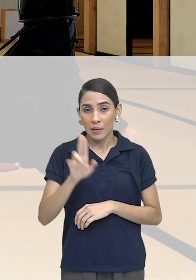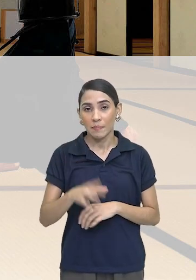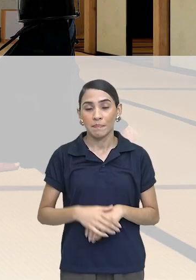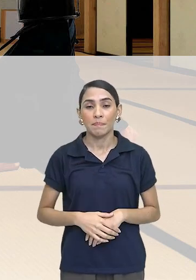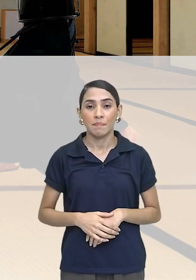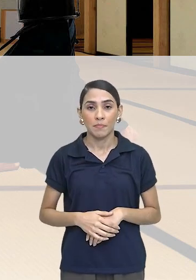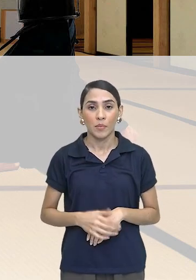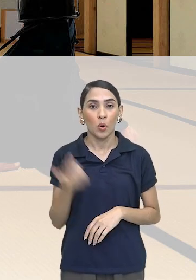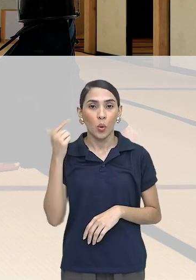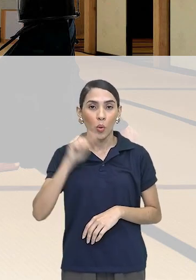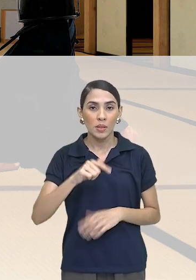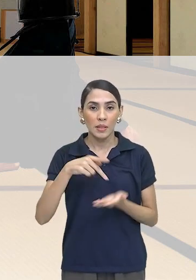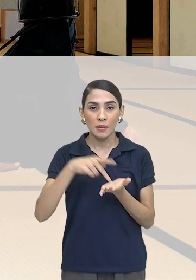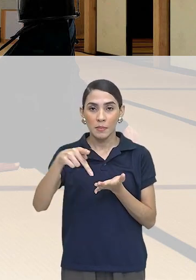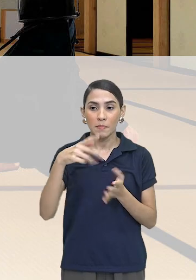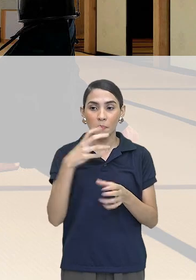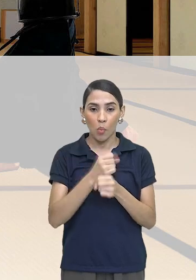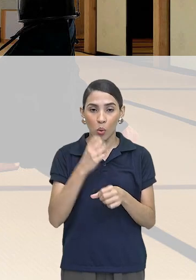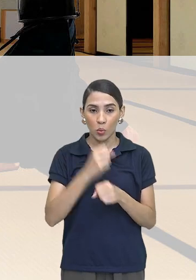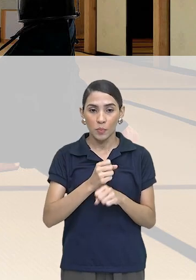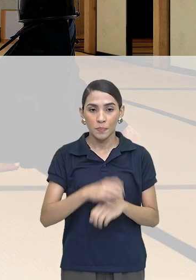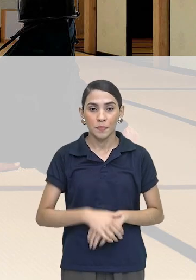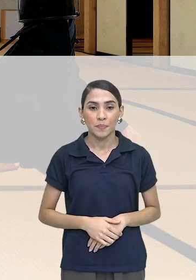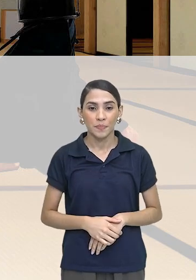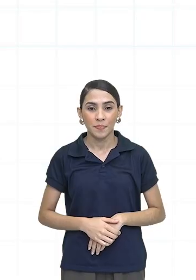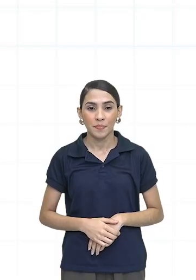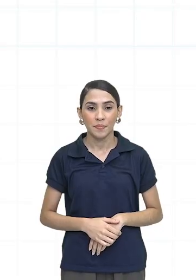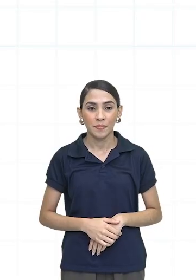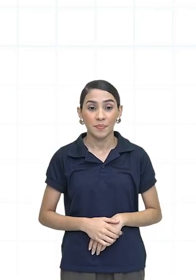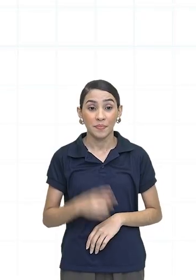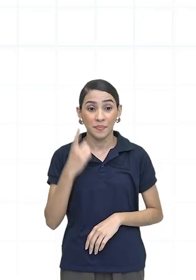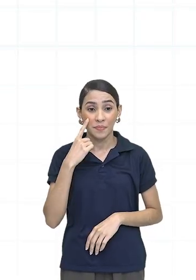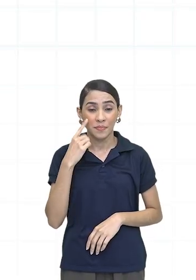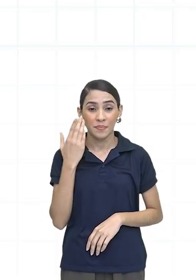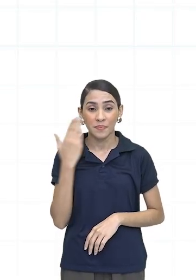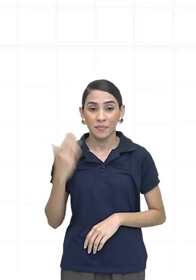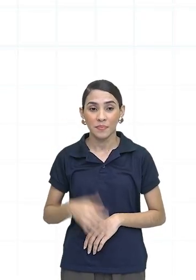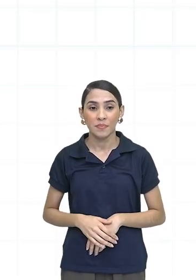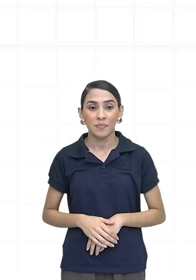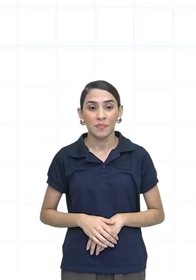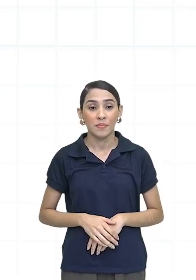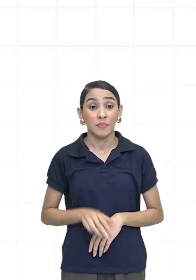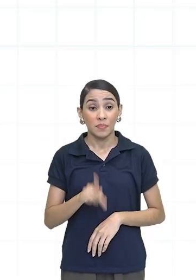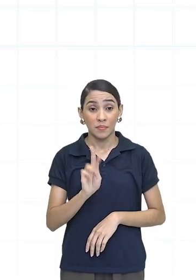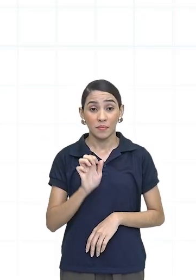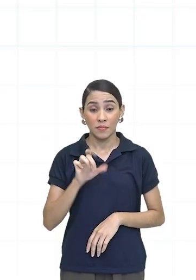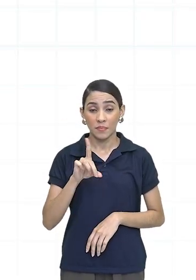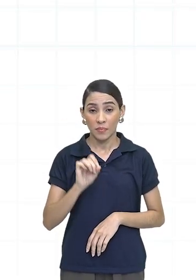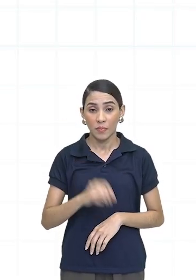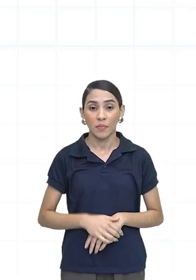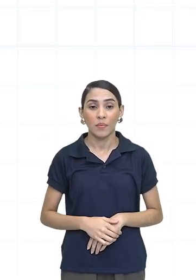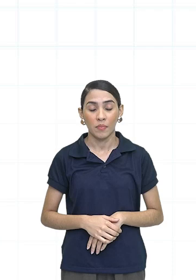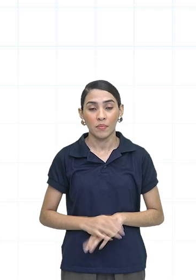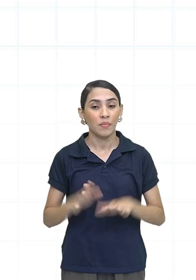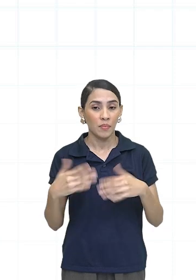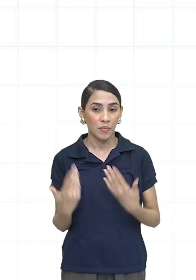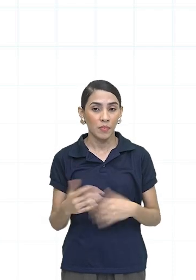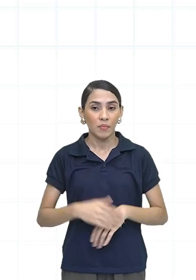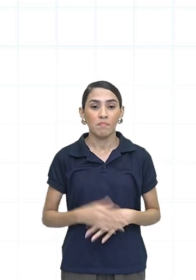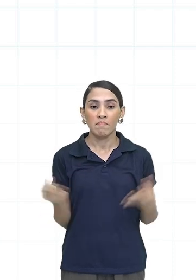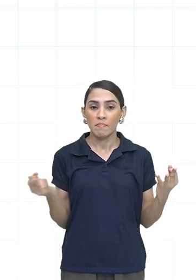para fazer pontuação contra o nosso adversário? Vamos lá, olha só. No Kendo, os golpes